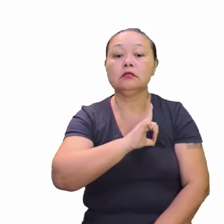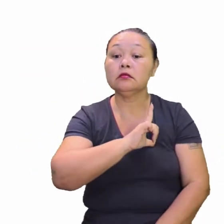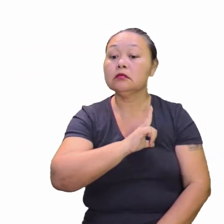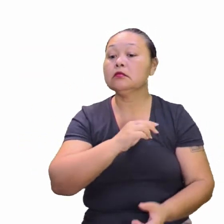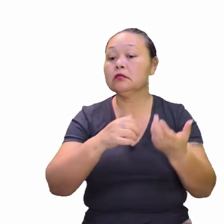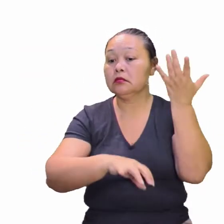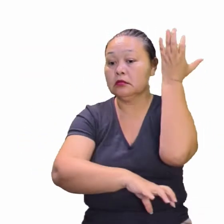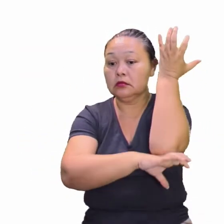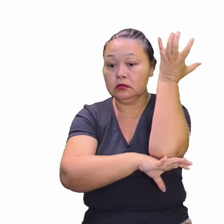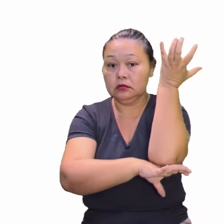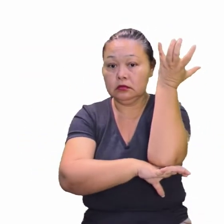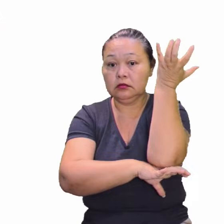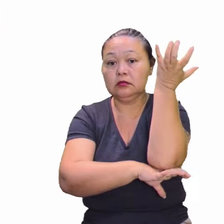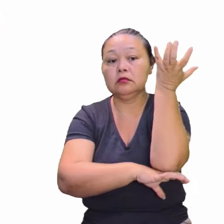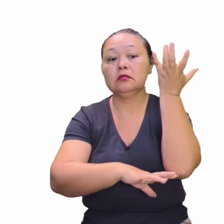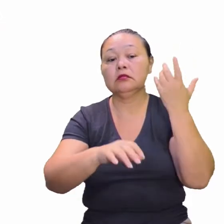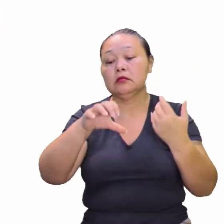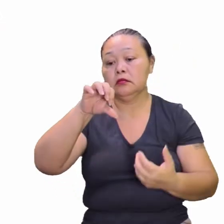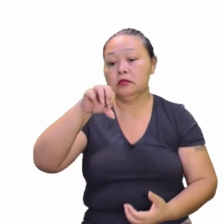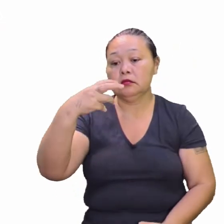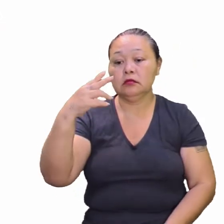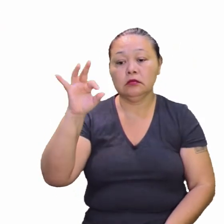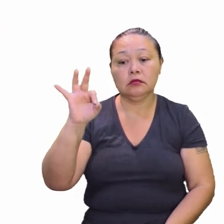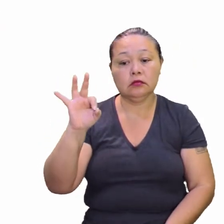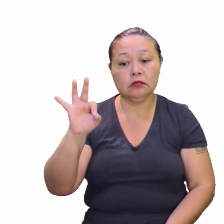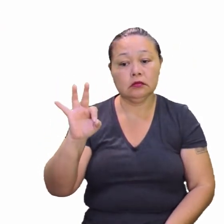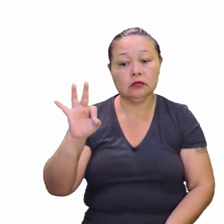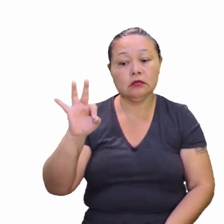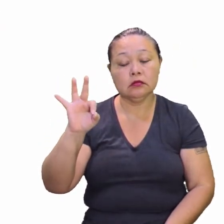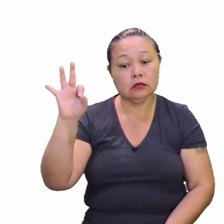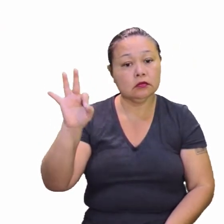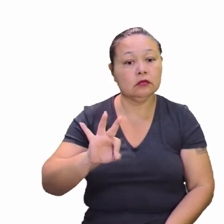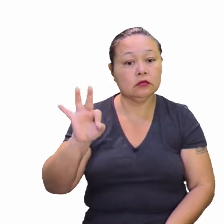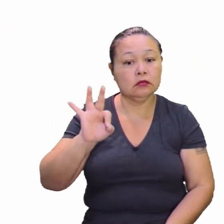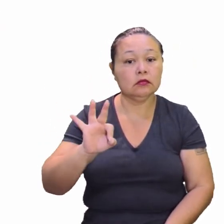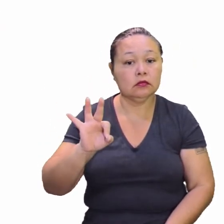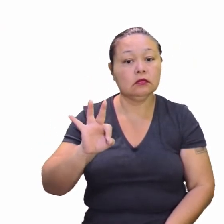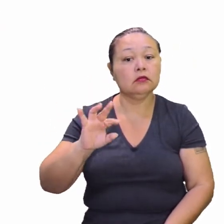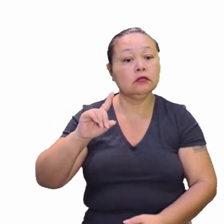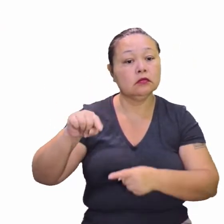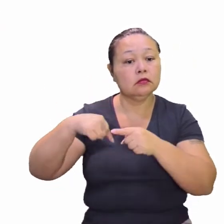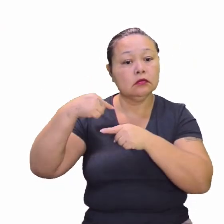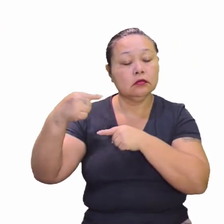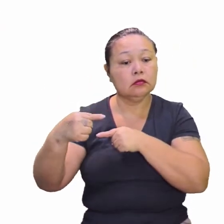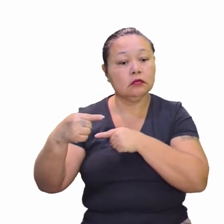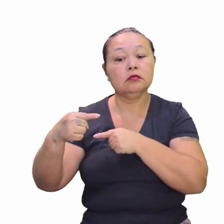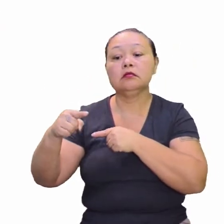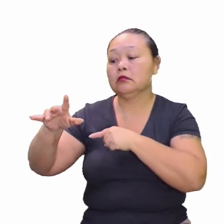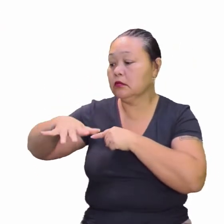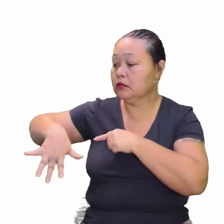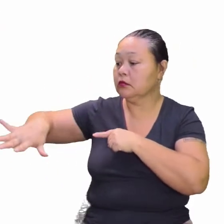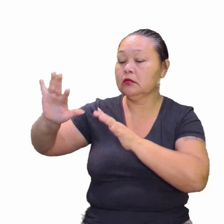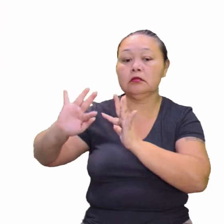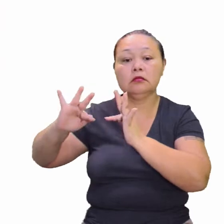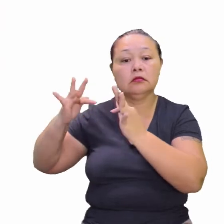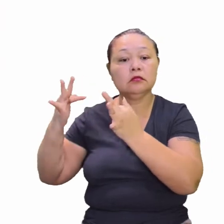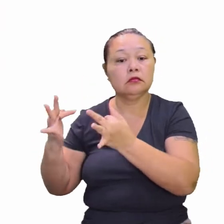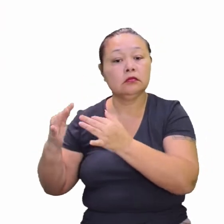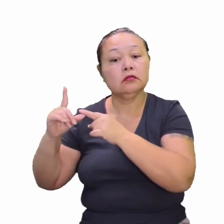ter aí o abacaxi, com 93% da produção, sendo aí advindo da agricultura